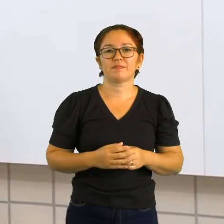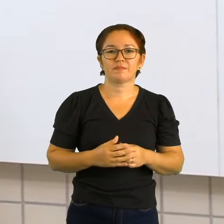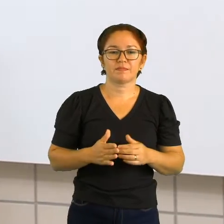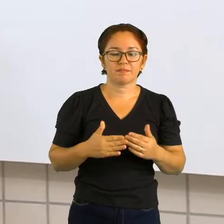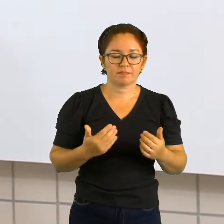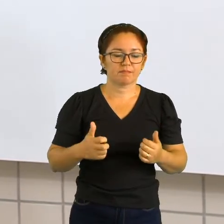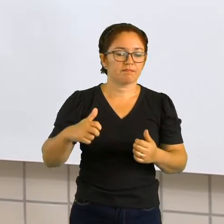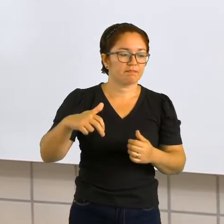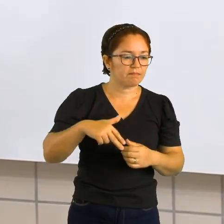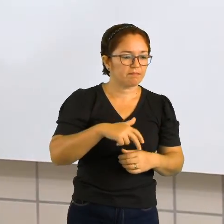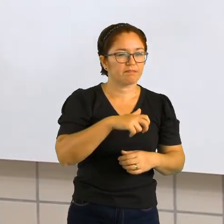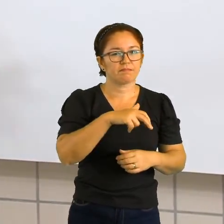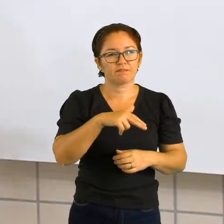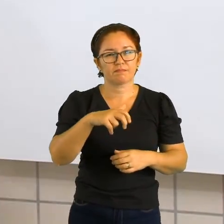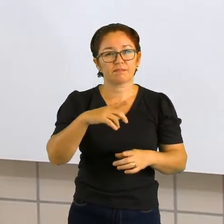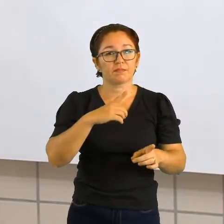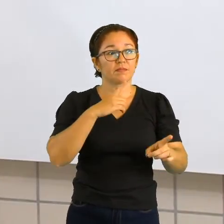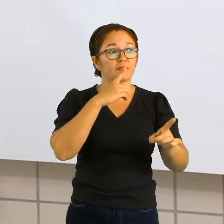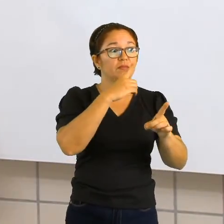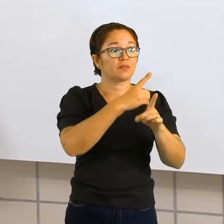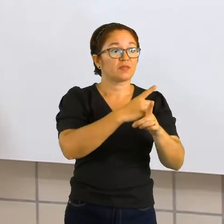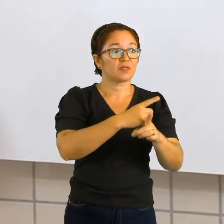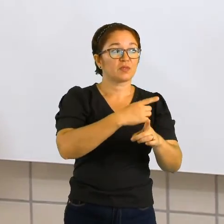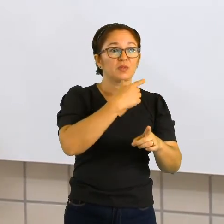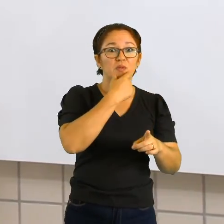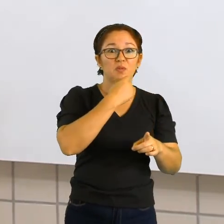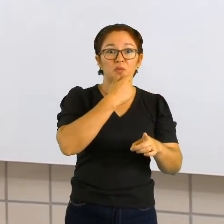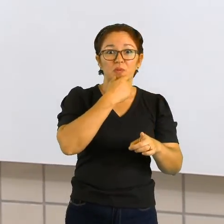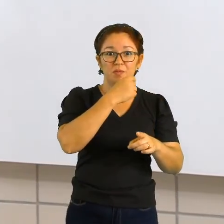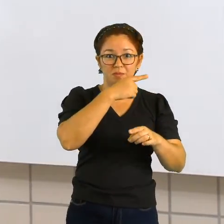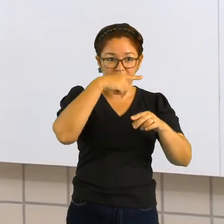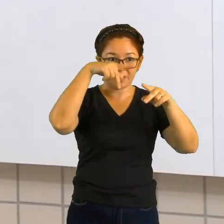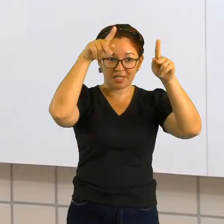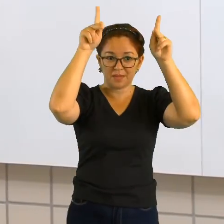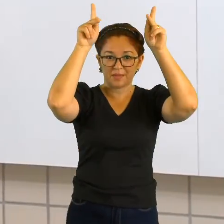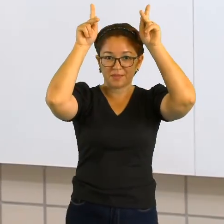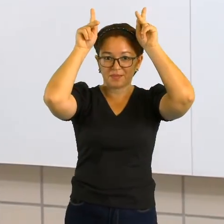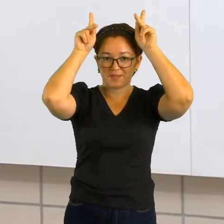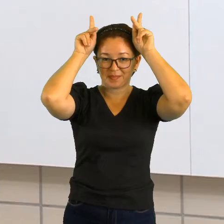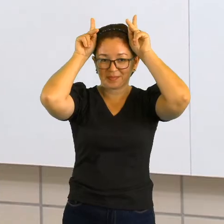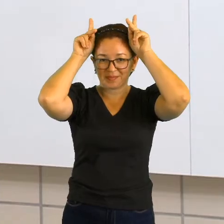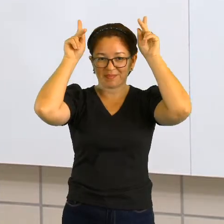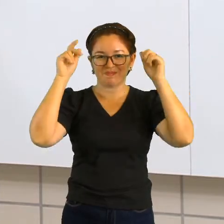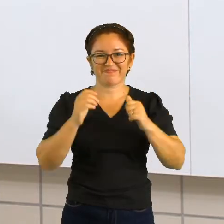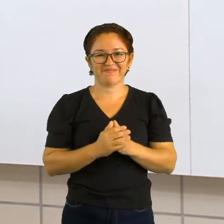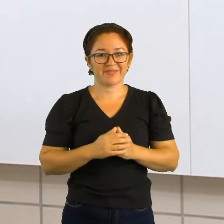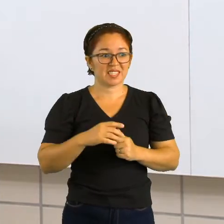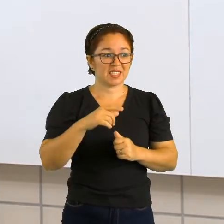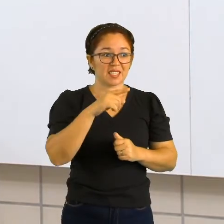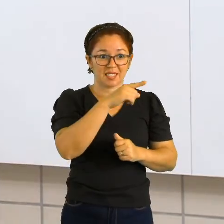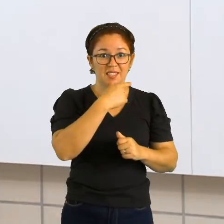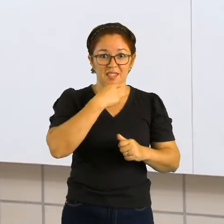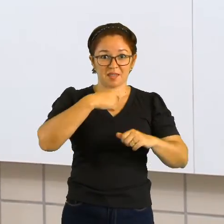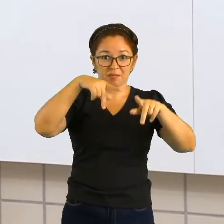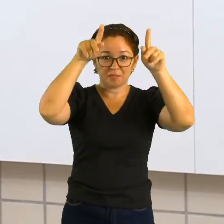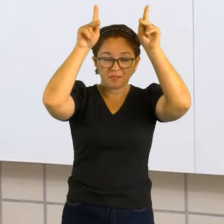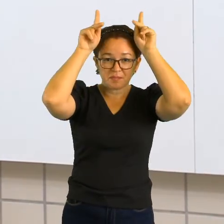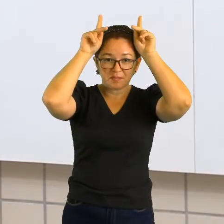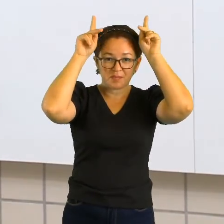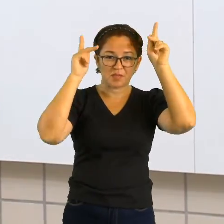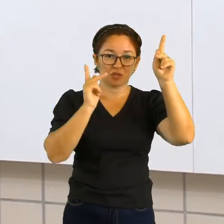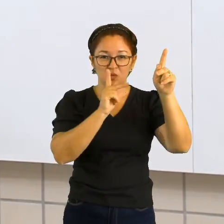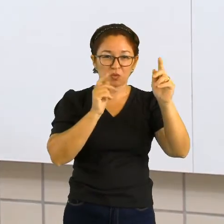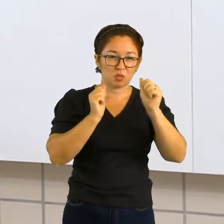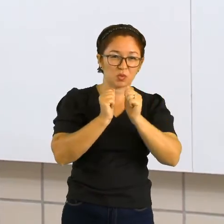conhece lá o príncipe que é um foragido e eles passam por algumas aventuras, né?